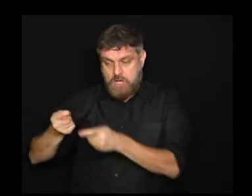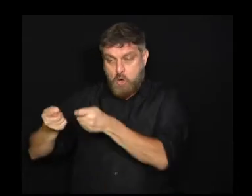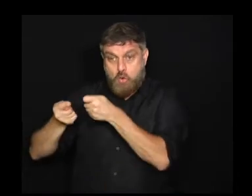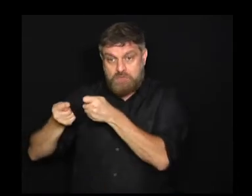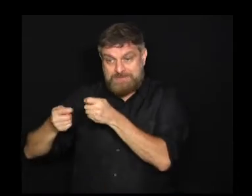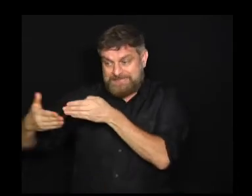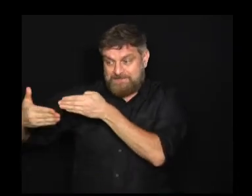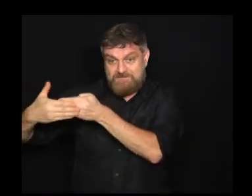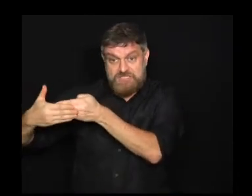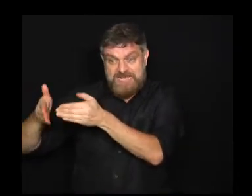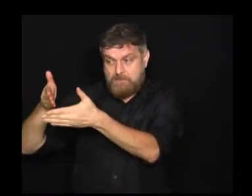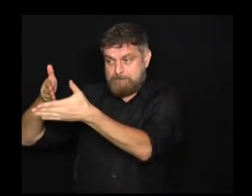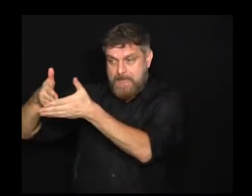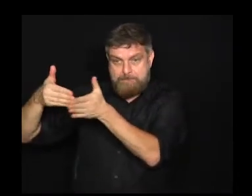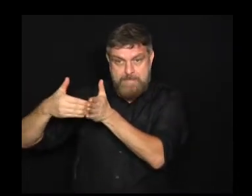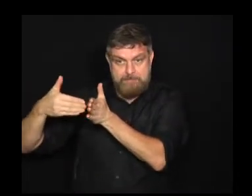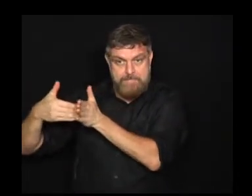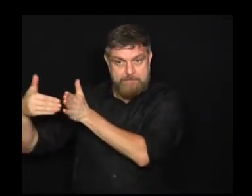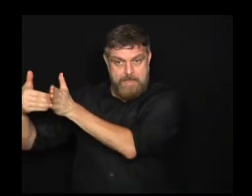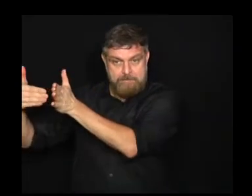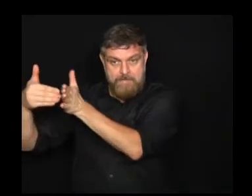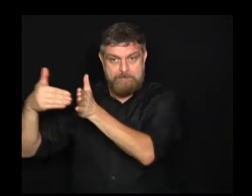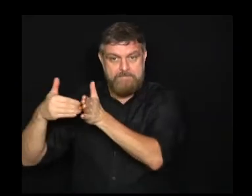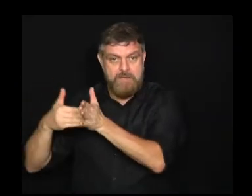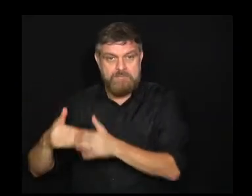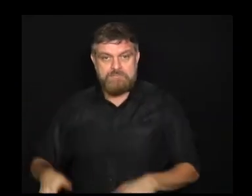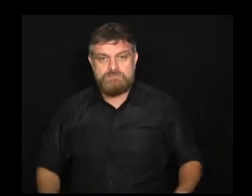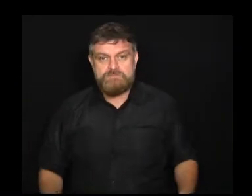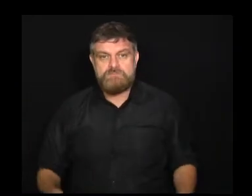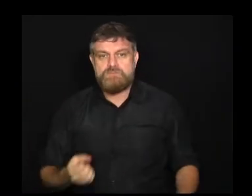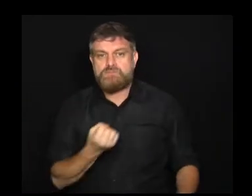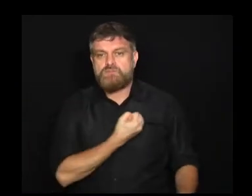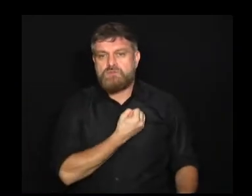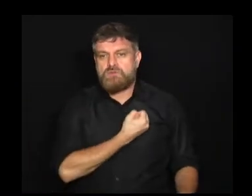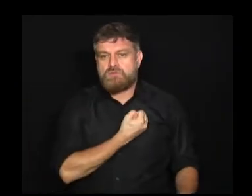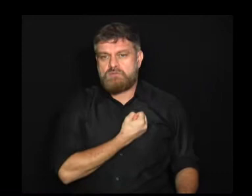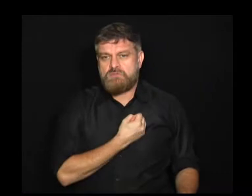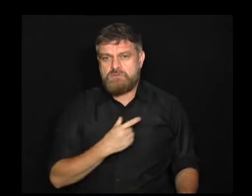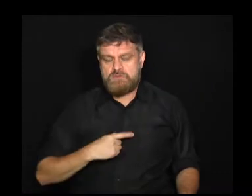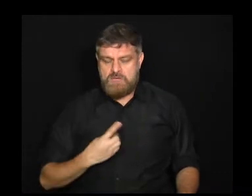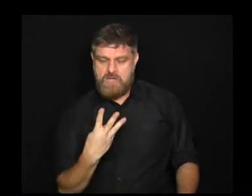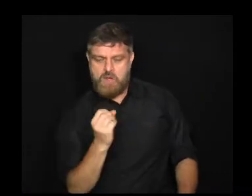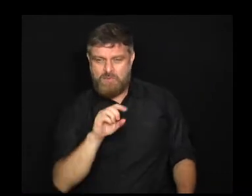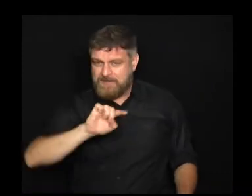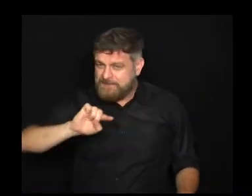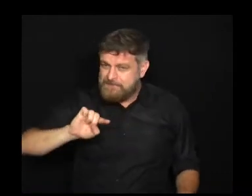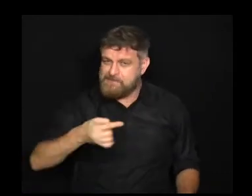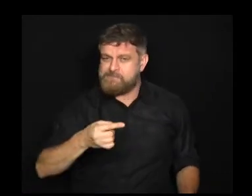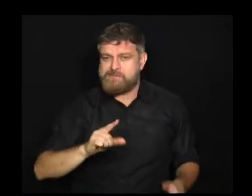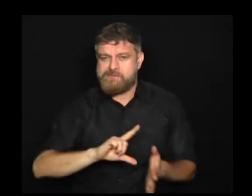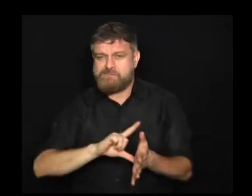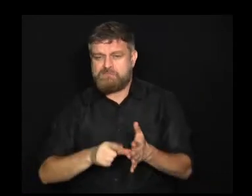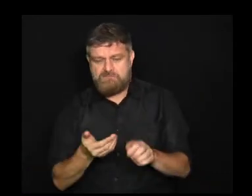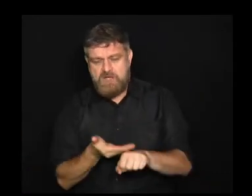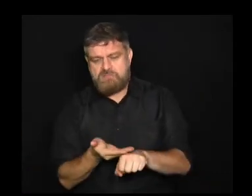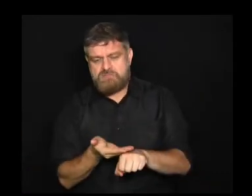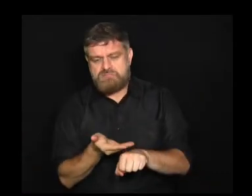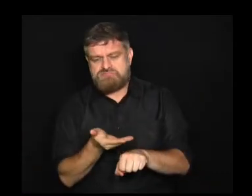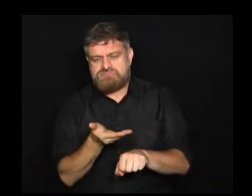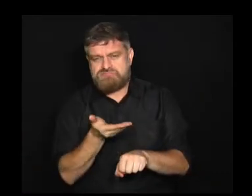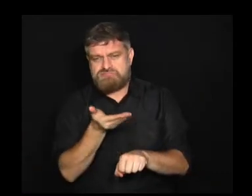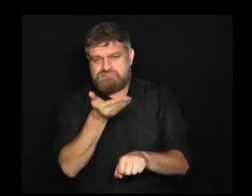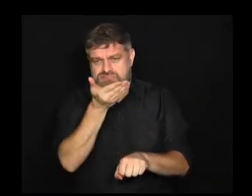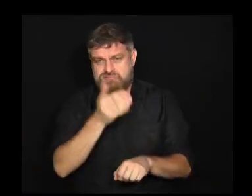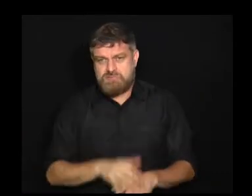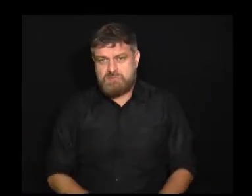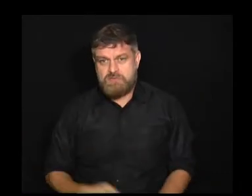em Singapura, tá? Agora, restante, quanto aos números, ter 40 mil agora, daqui a pouco ter um pouco mais, eu acho que isso aí é uma